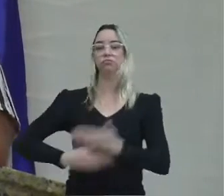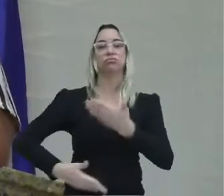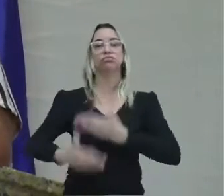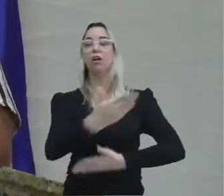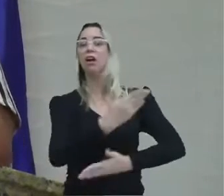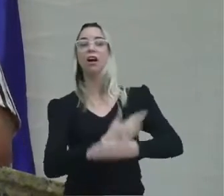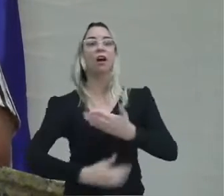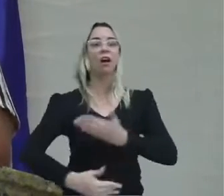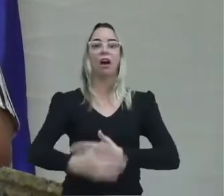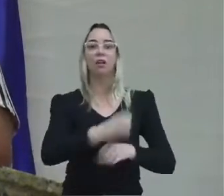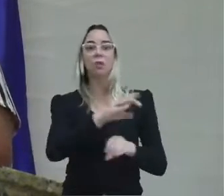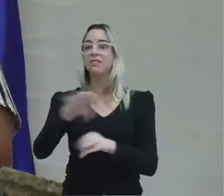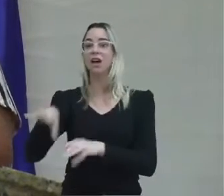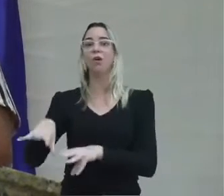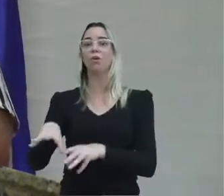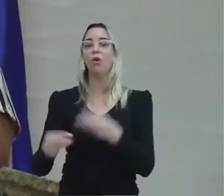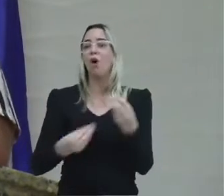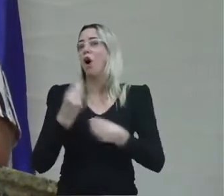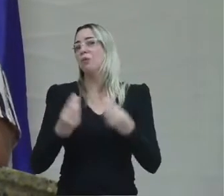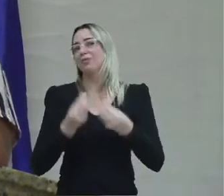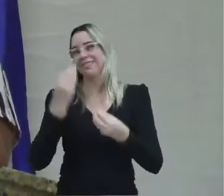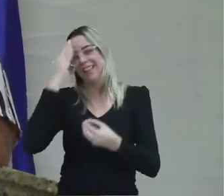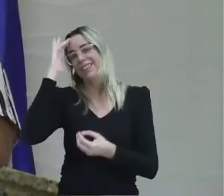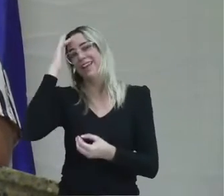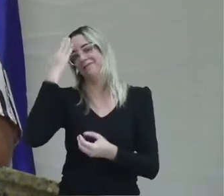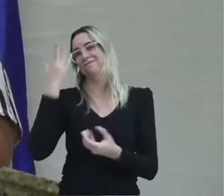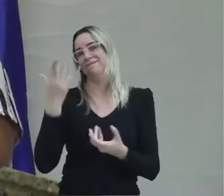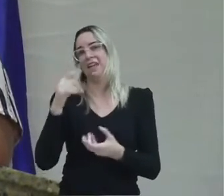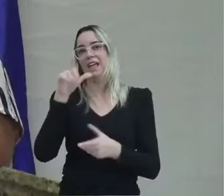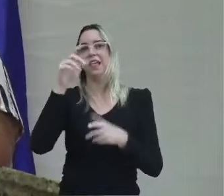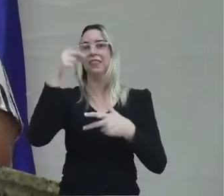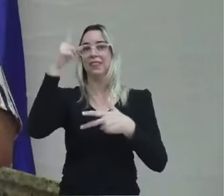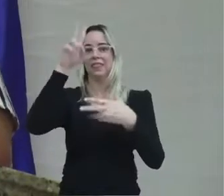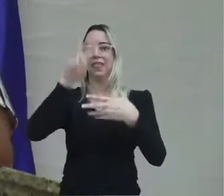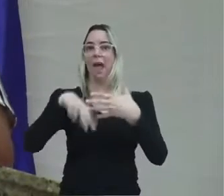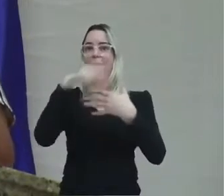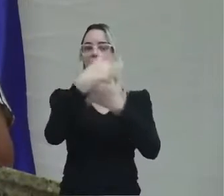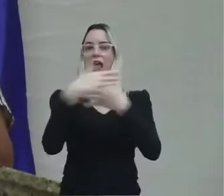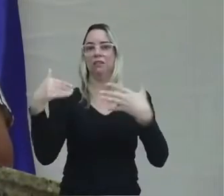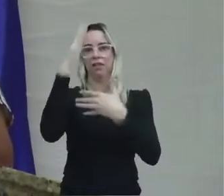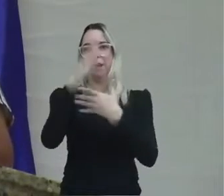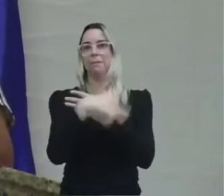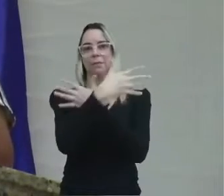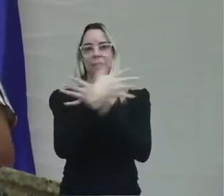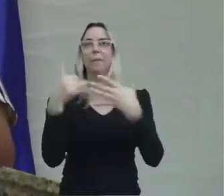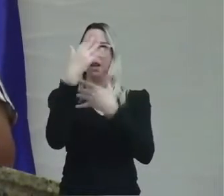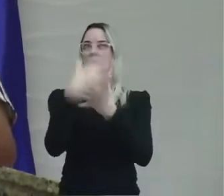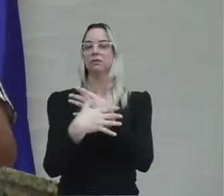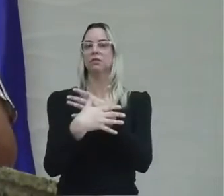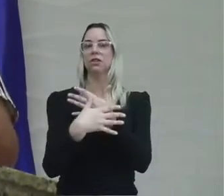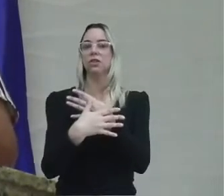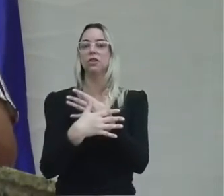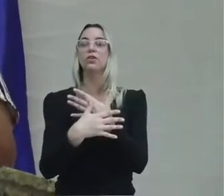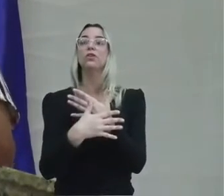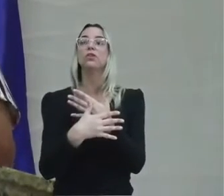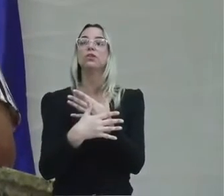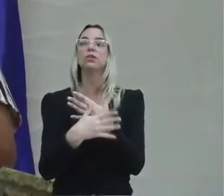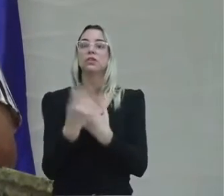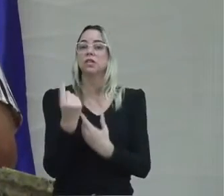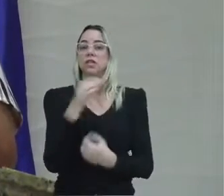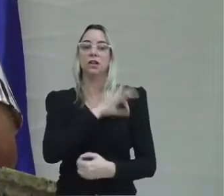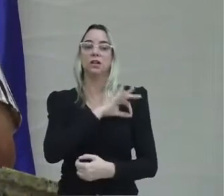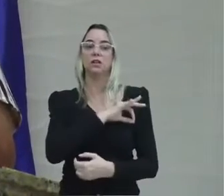o que significa a tabela de vencimento dos professores. Tem professores aqui que eu pode até levantar a